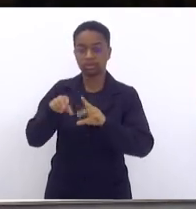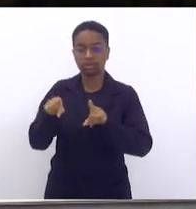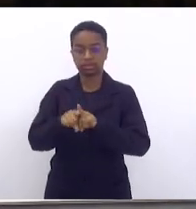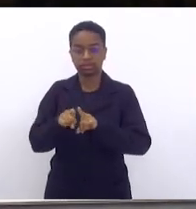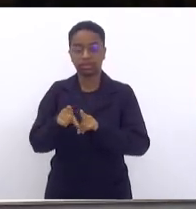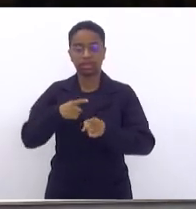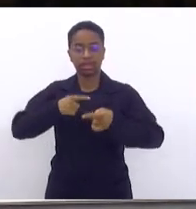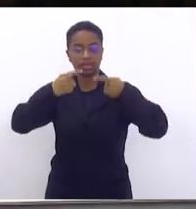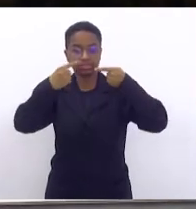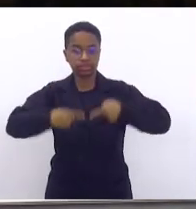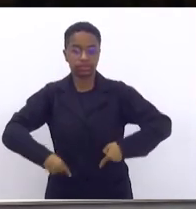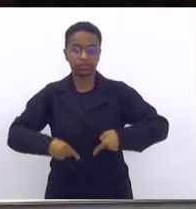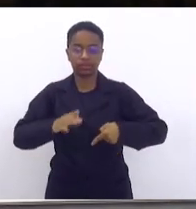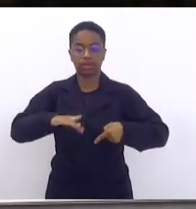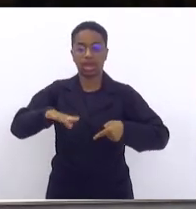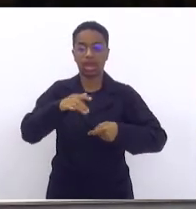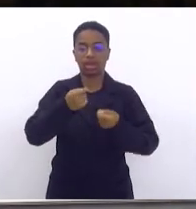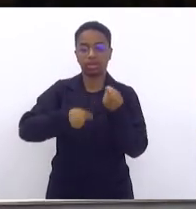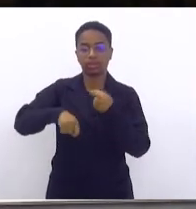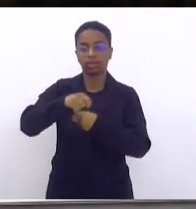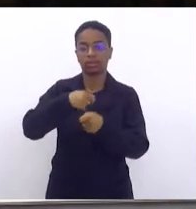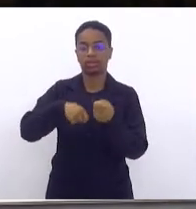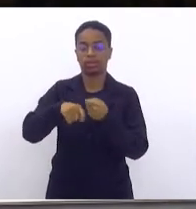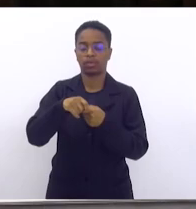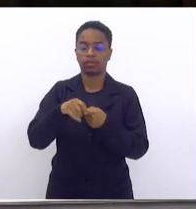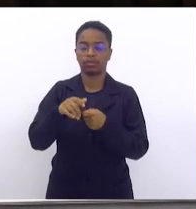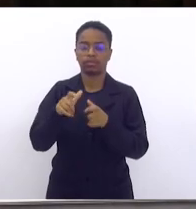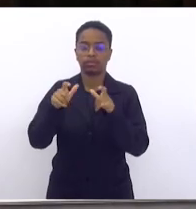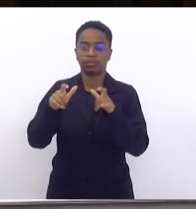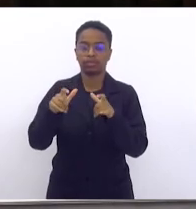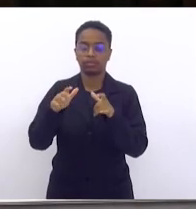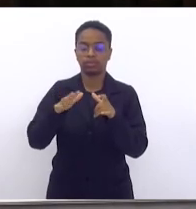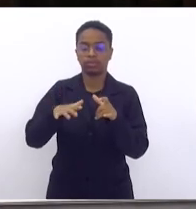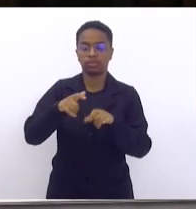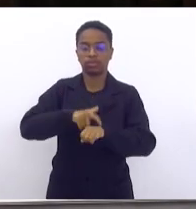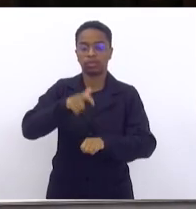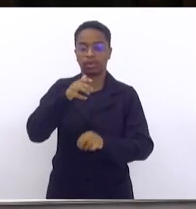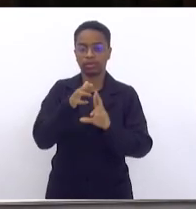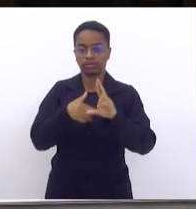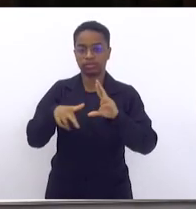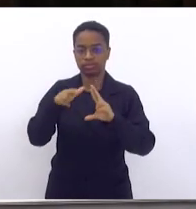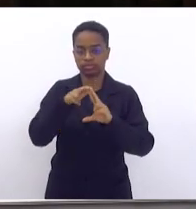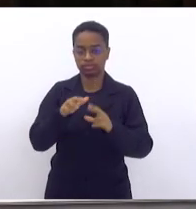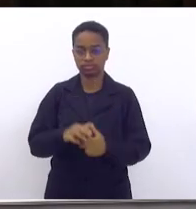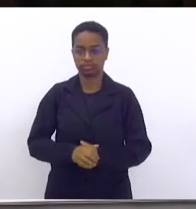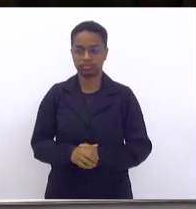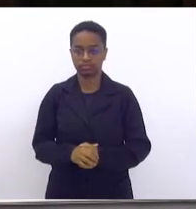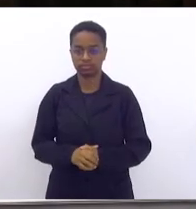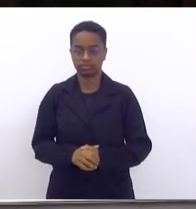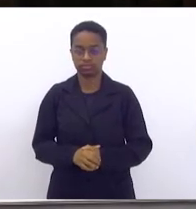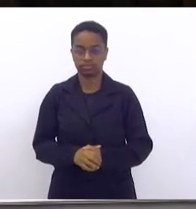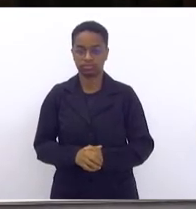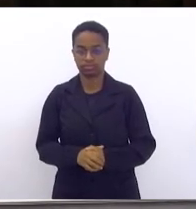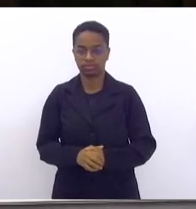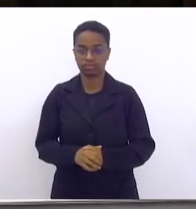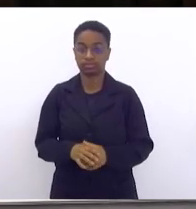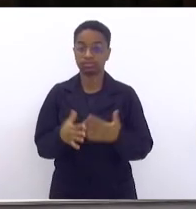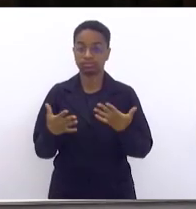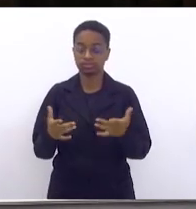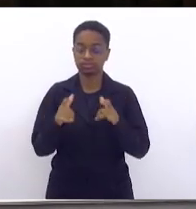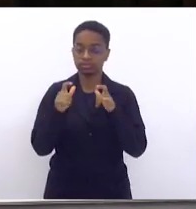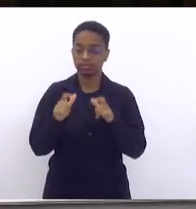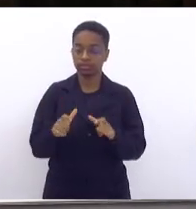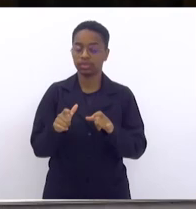um desafio econômico para a indústria de reciclagem então o ponto da separação